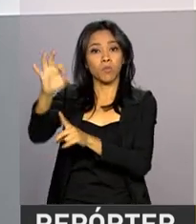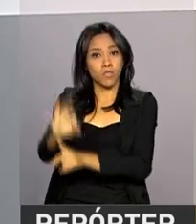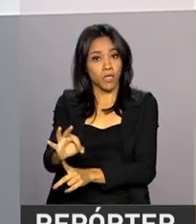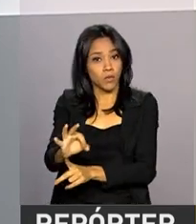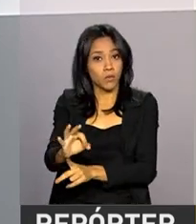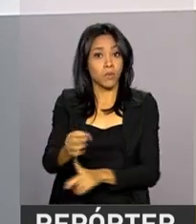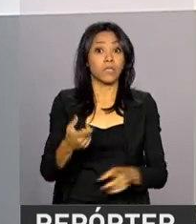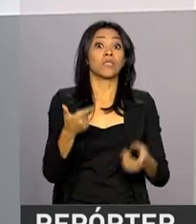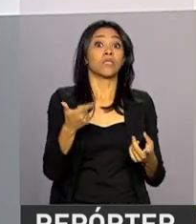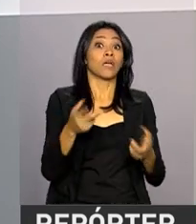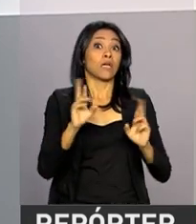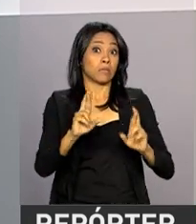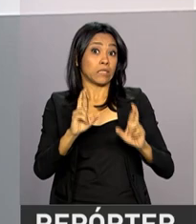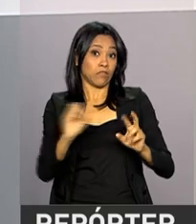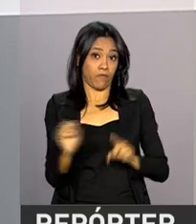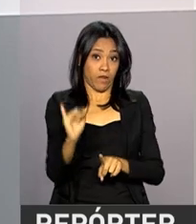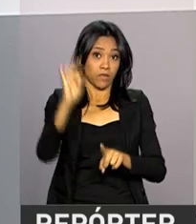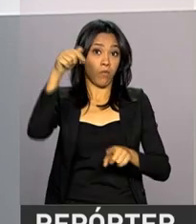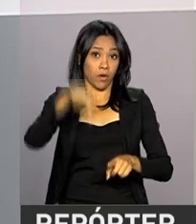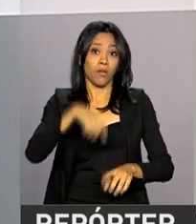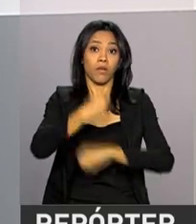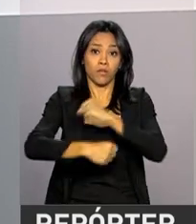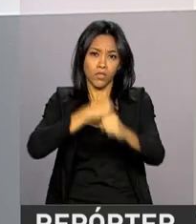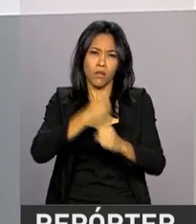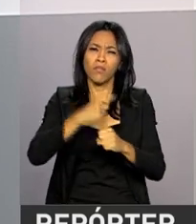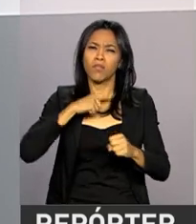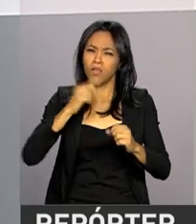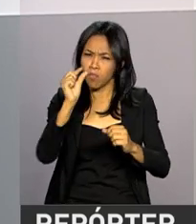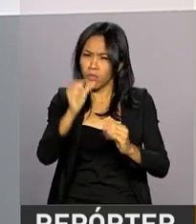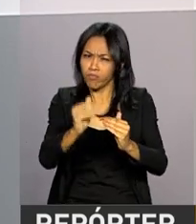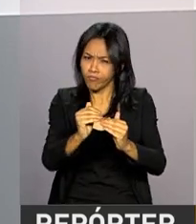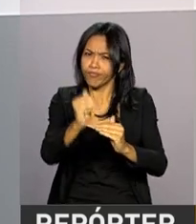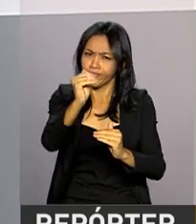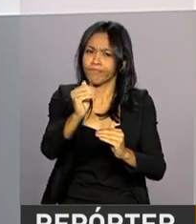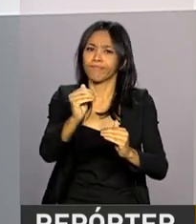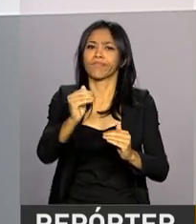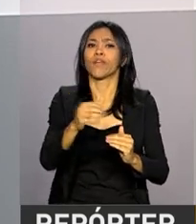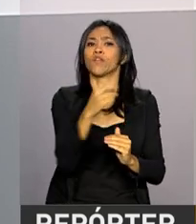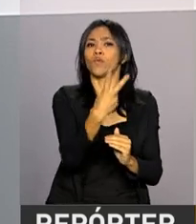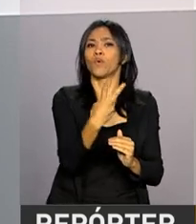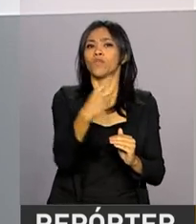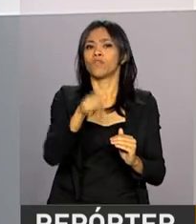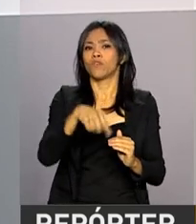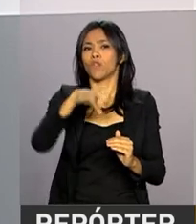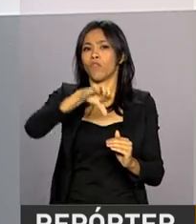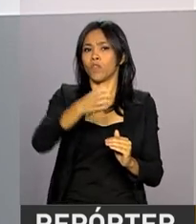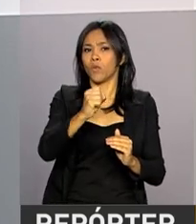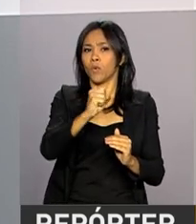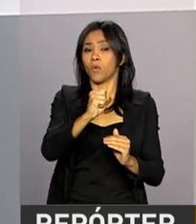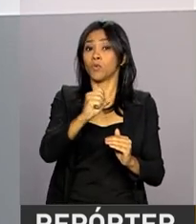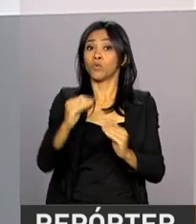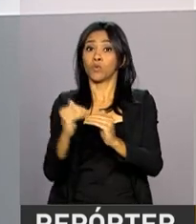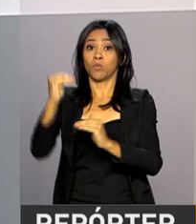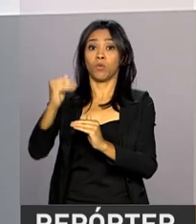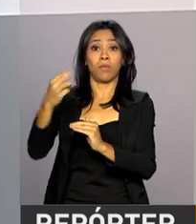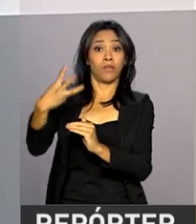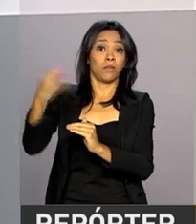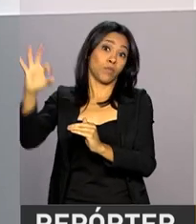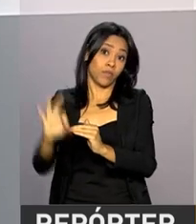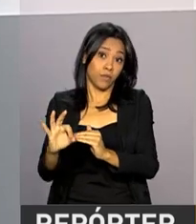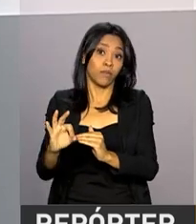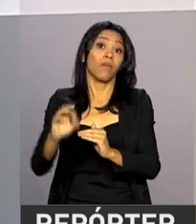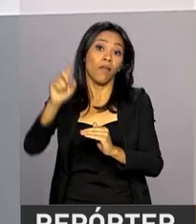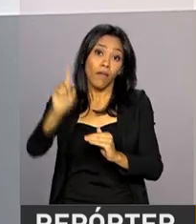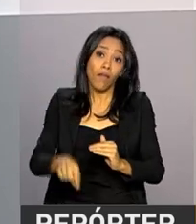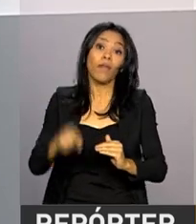0,72%. A expectativa de inflação para esse ano teve uma leve alteração e passou de 2,98% para 3%,